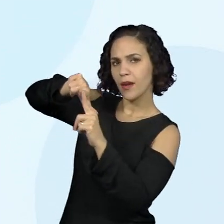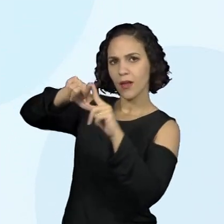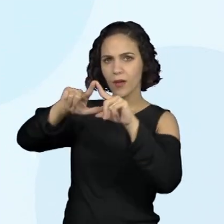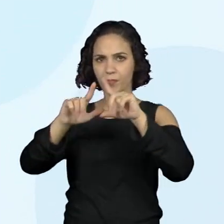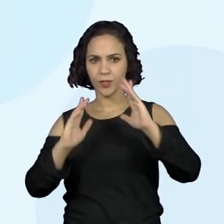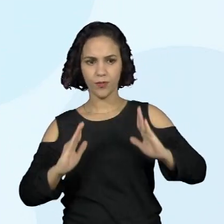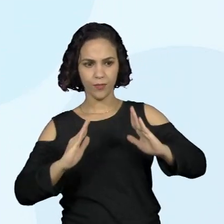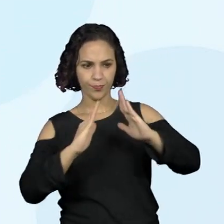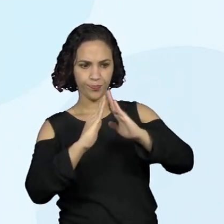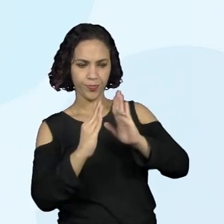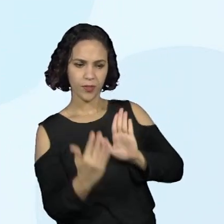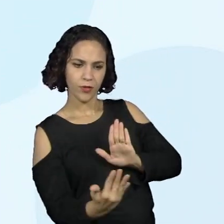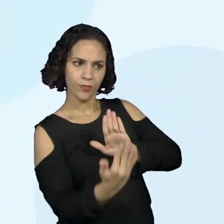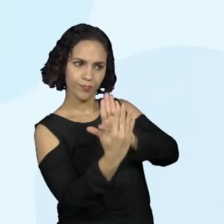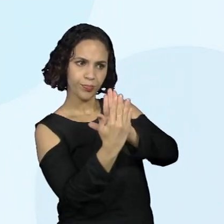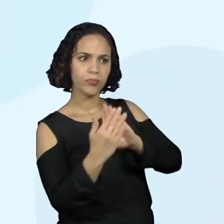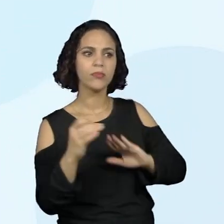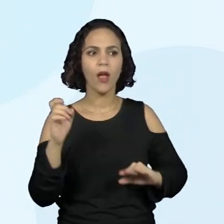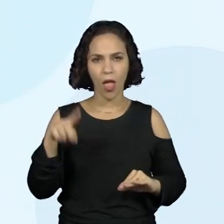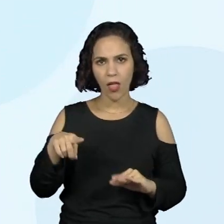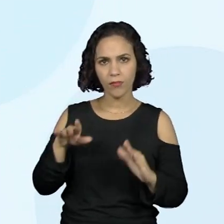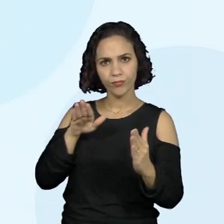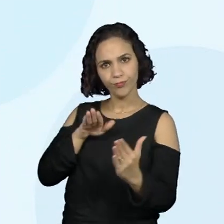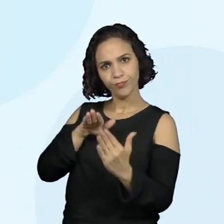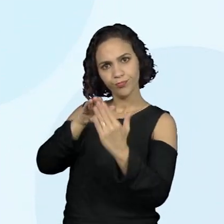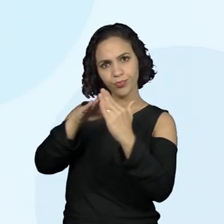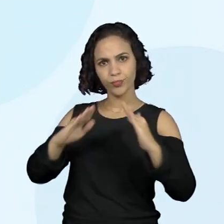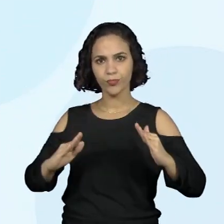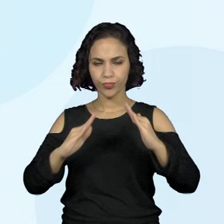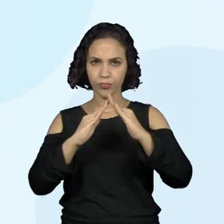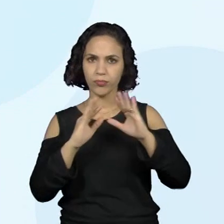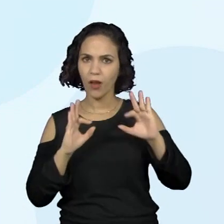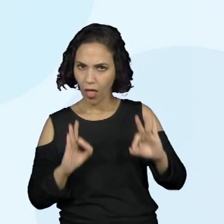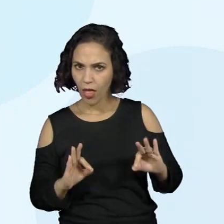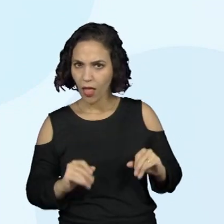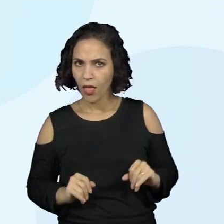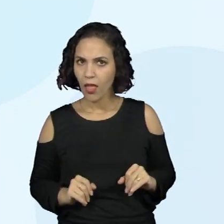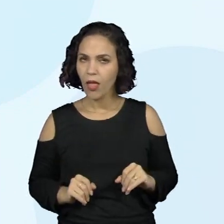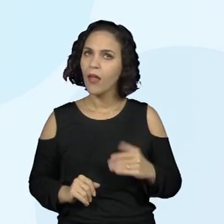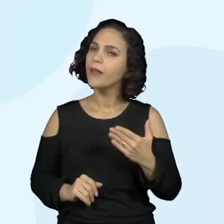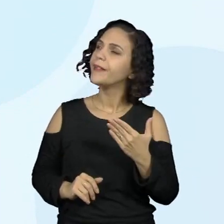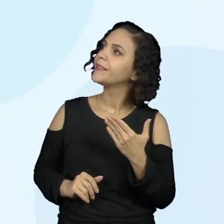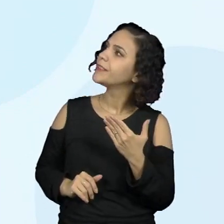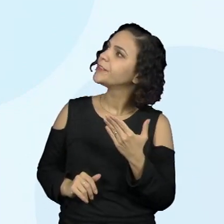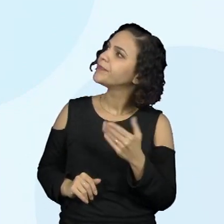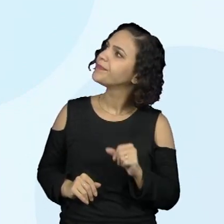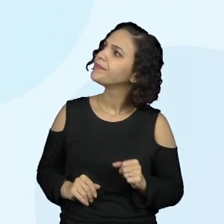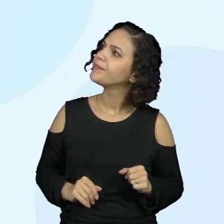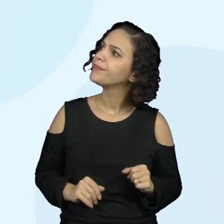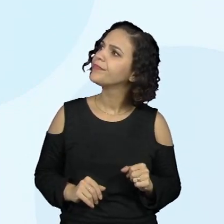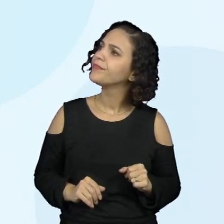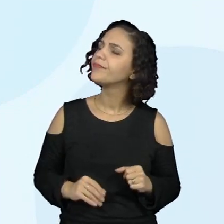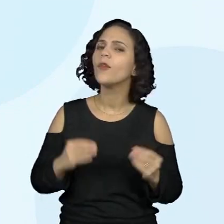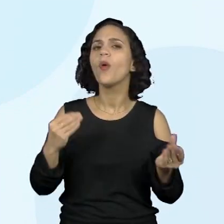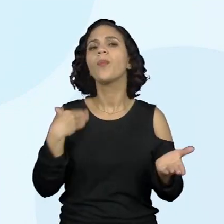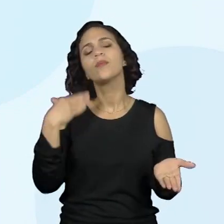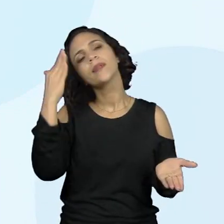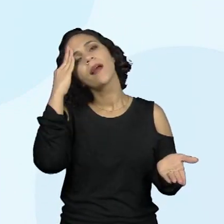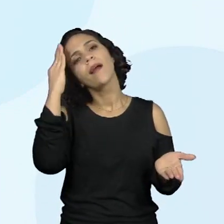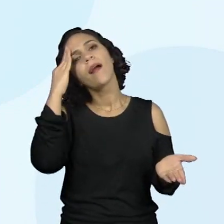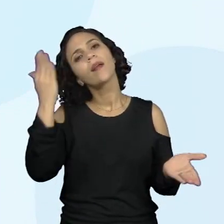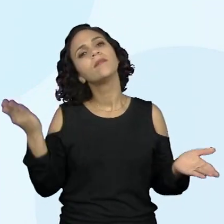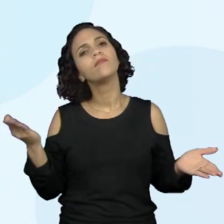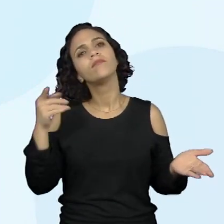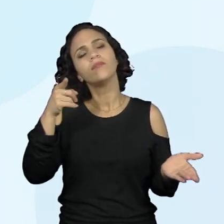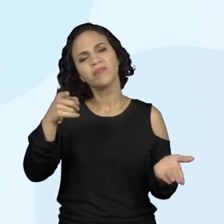Sim, é uma pirâmide? E como que eu posso caracterizar isso? O que me faz crer que